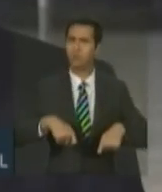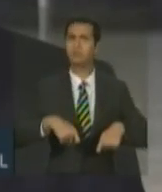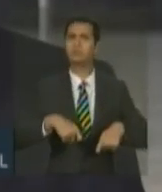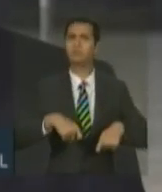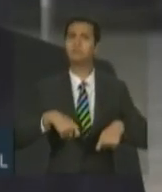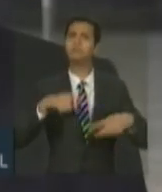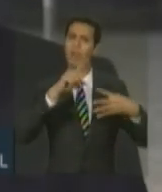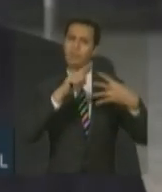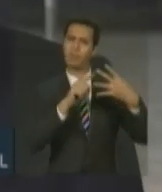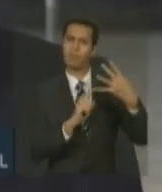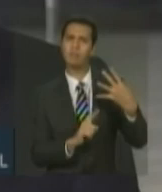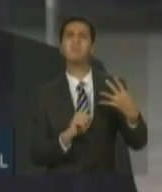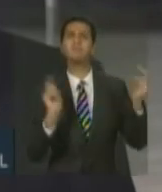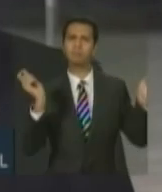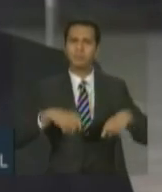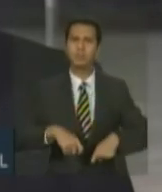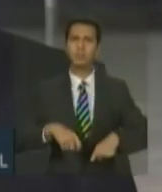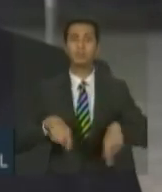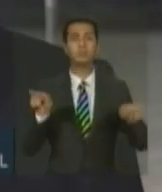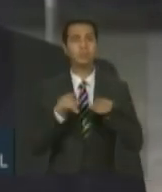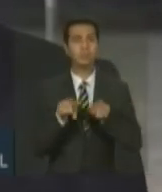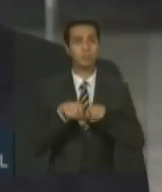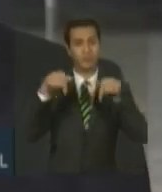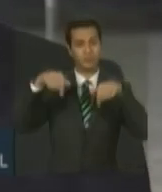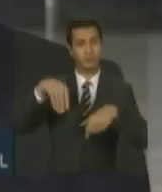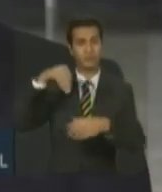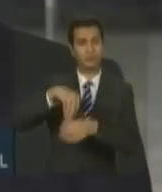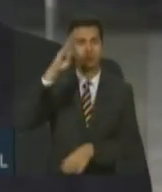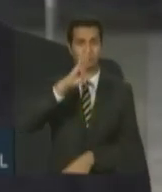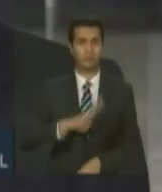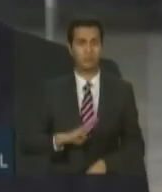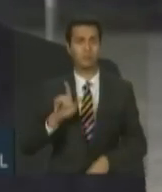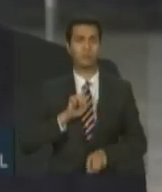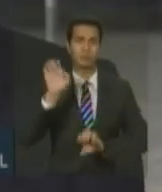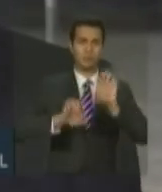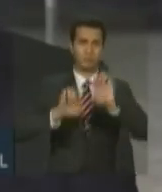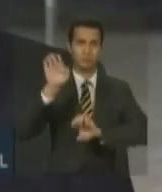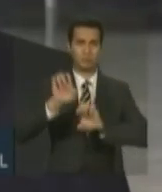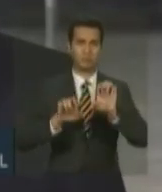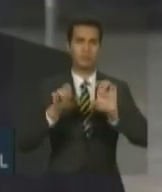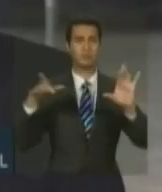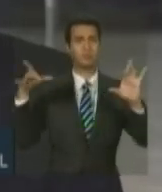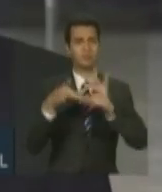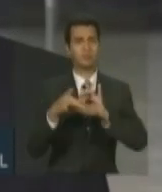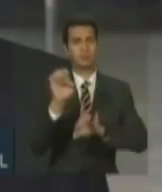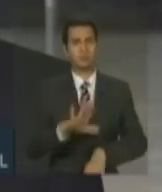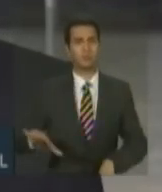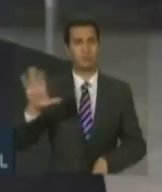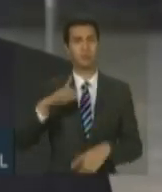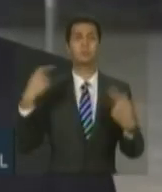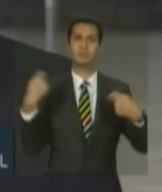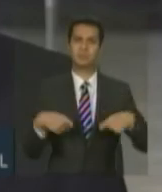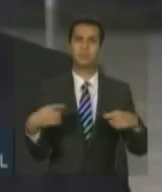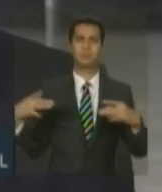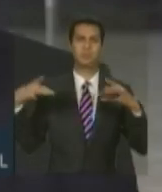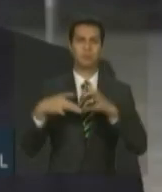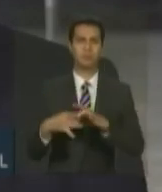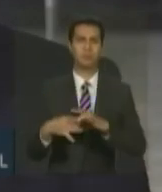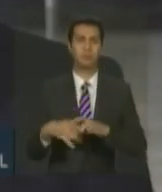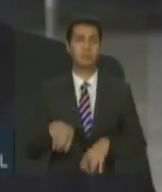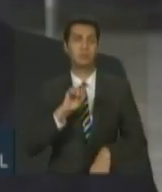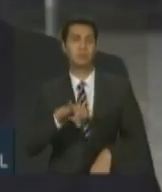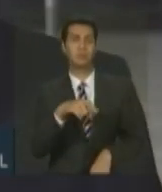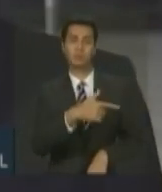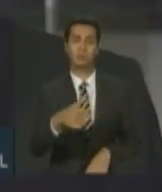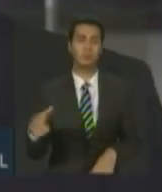essas exigências. E os parceiros nacionais, que é uma parte fundamental, porque você não tem transferência de tecnologia se não tiver um parceiro nacional, se não tiver empresa.